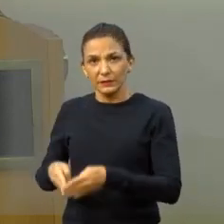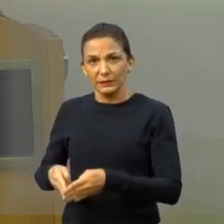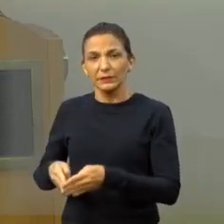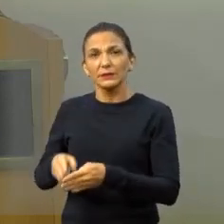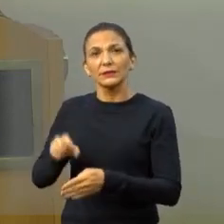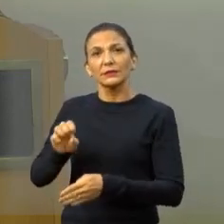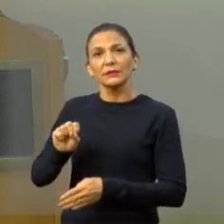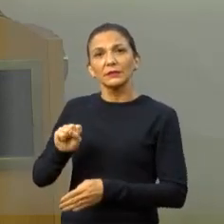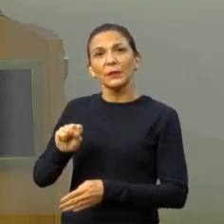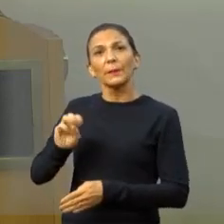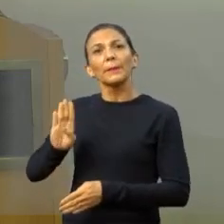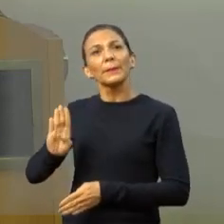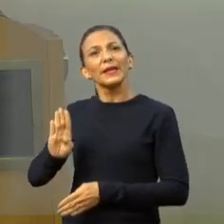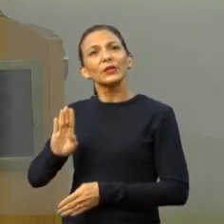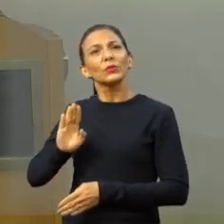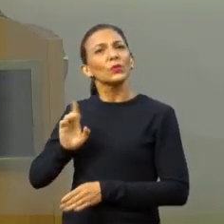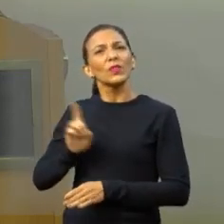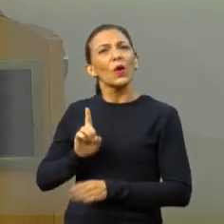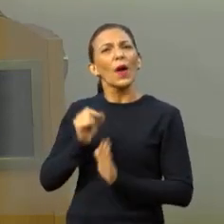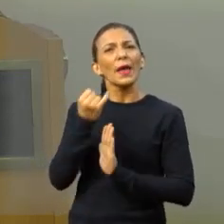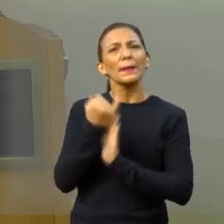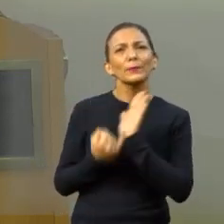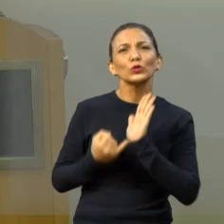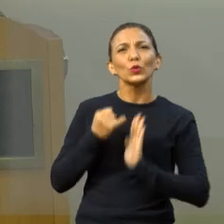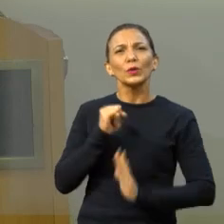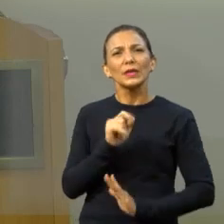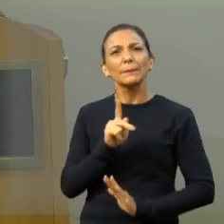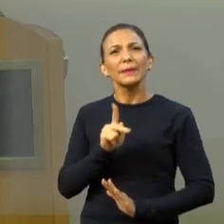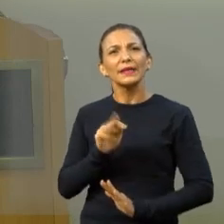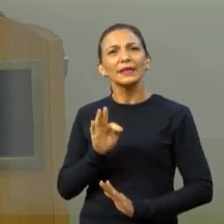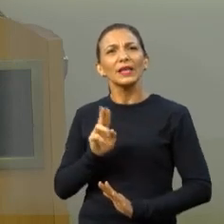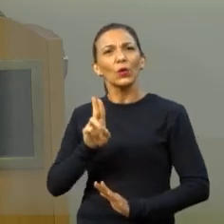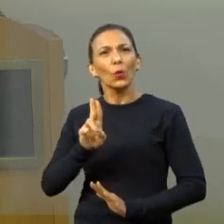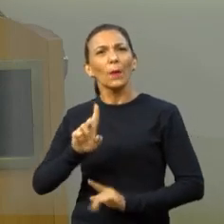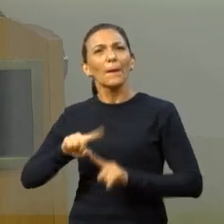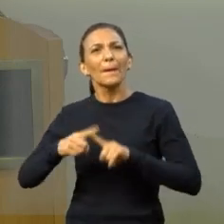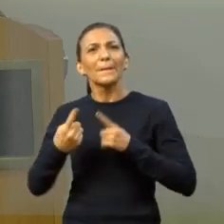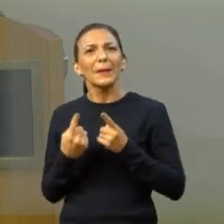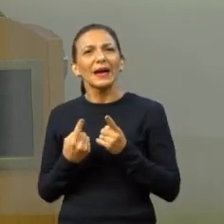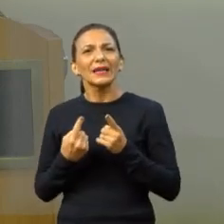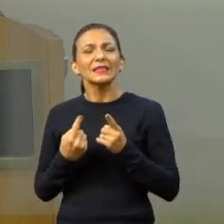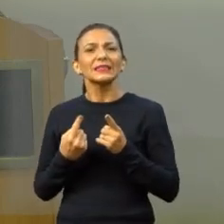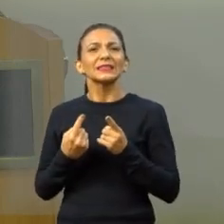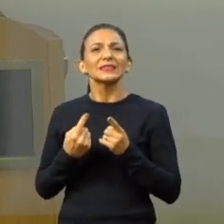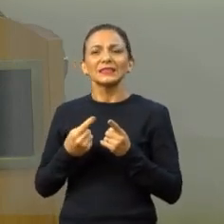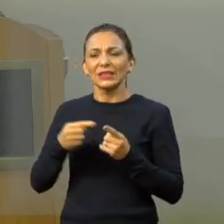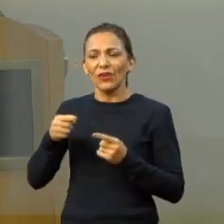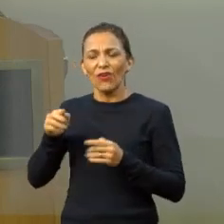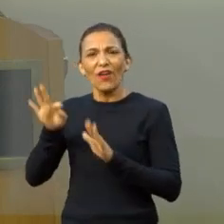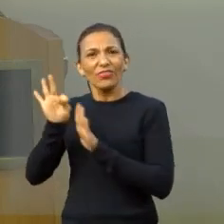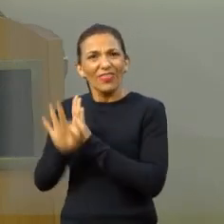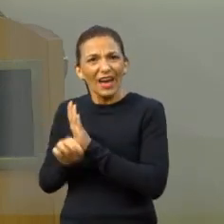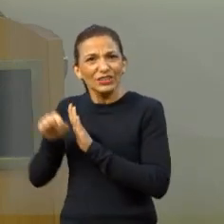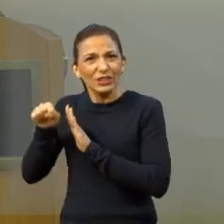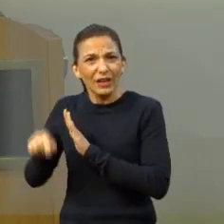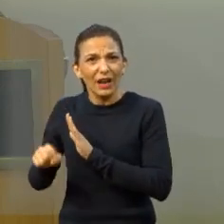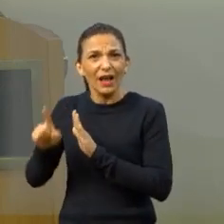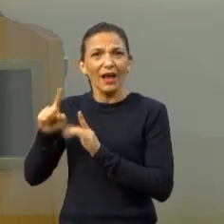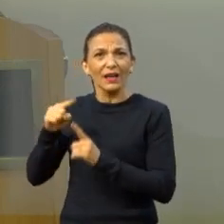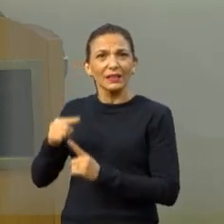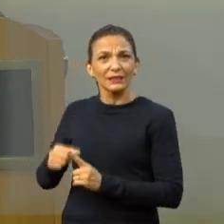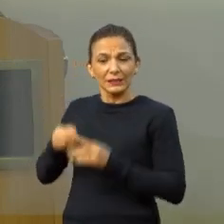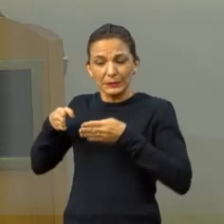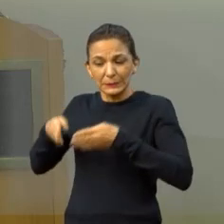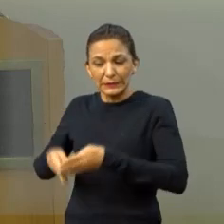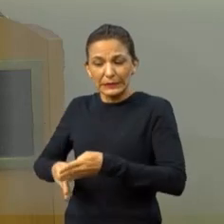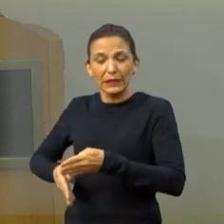IPTU só que a pessoa falou mas o que eu vou pagar mais caro Oi e aí o mais caro do IPTU